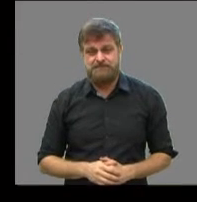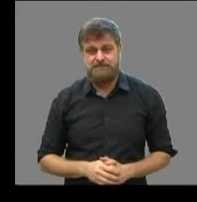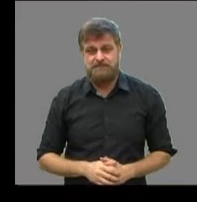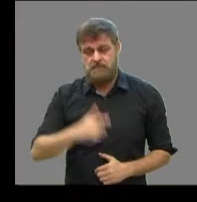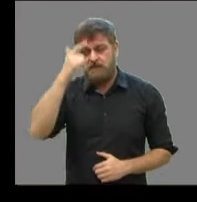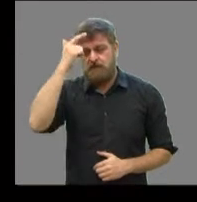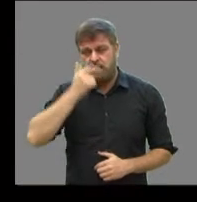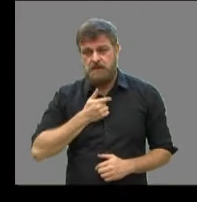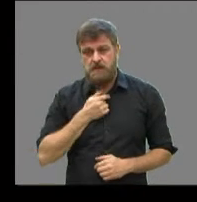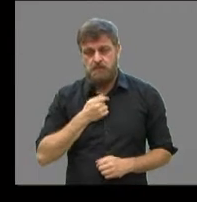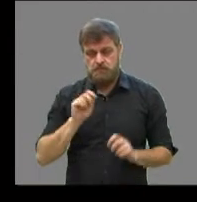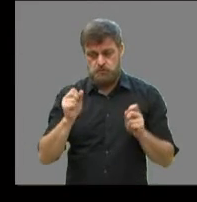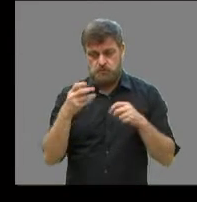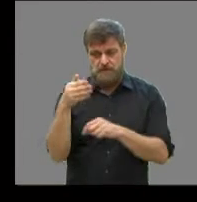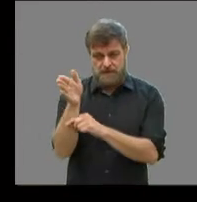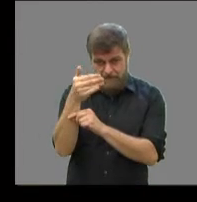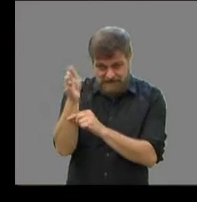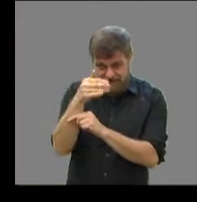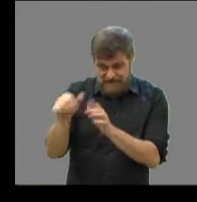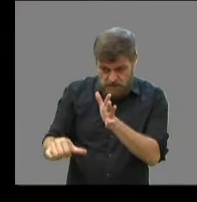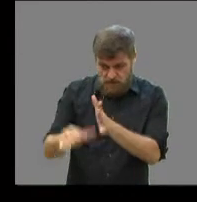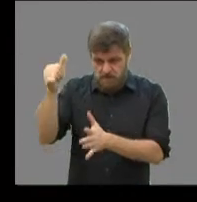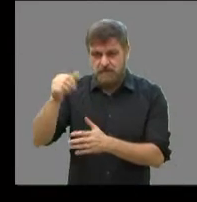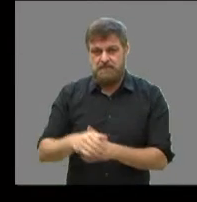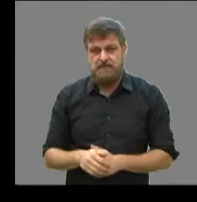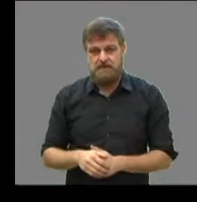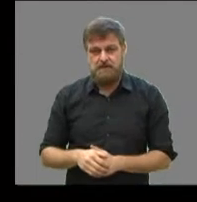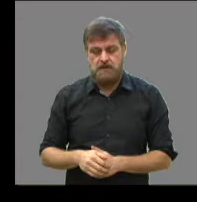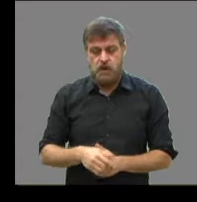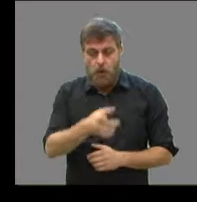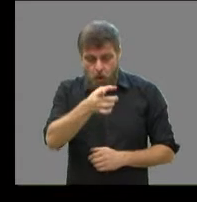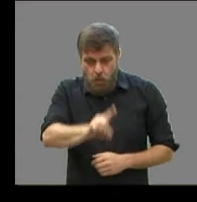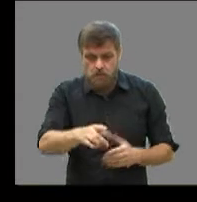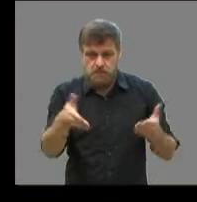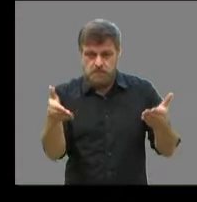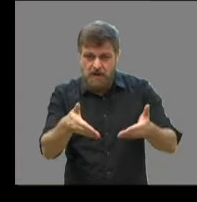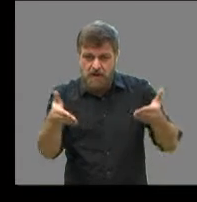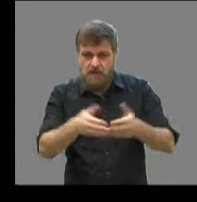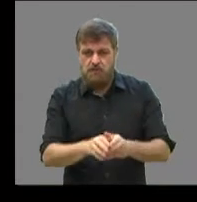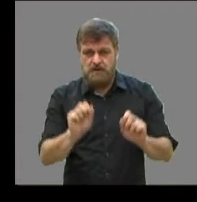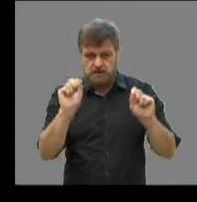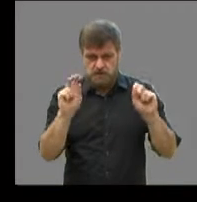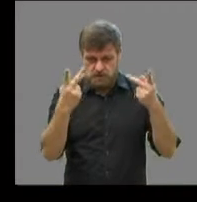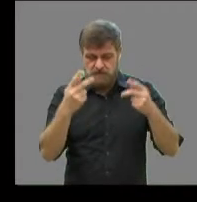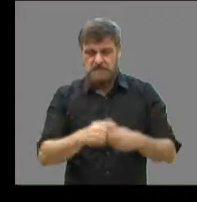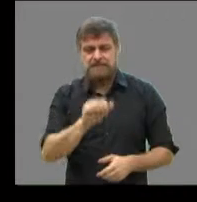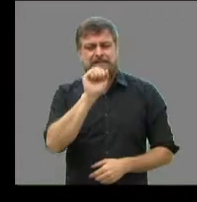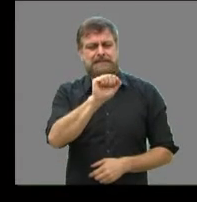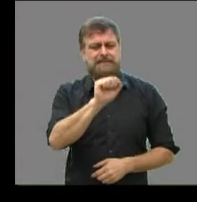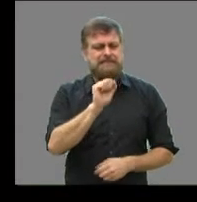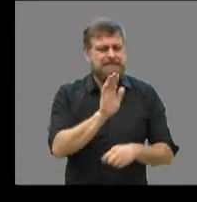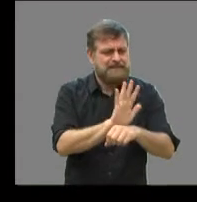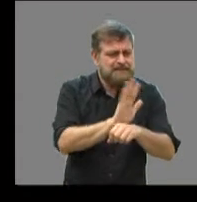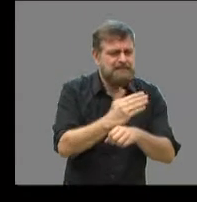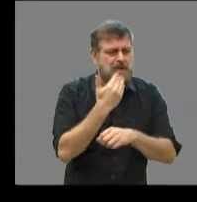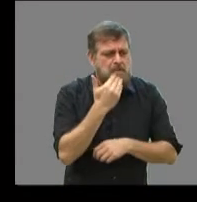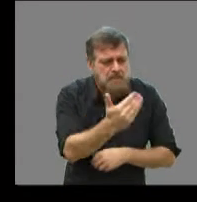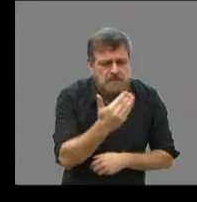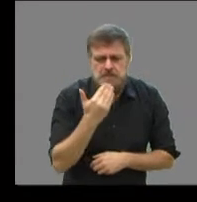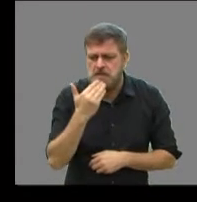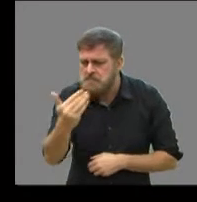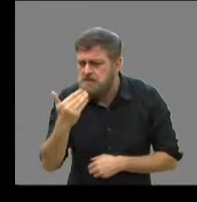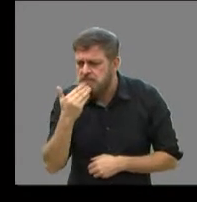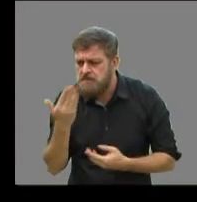eu fiz no Bandeira, que abriu as portas para mim. E nesse último que eu fiz agora, que foi o segundo, eu bati em vários cinemas. Aí todos